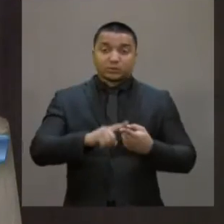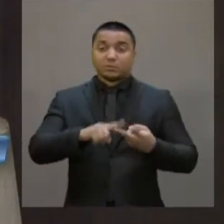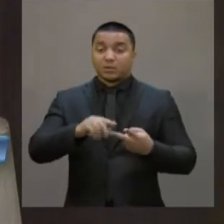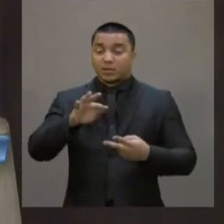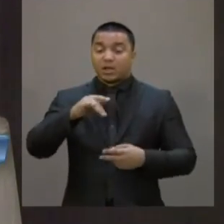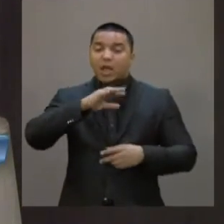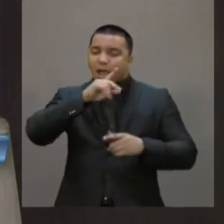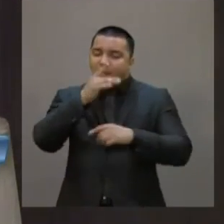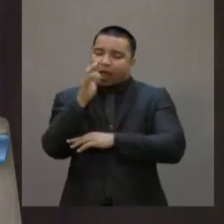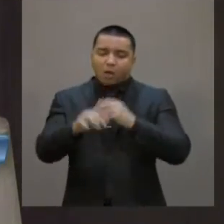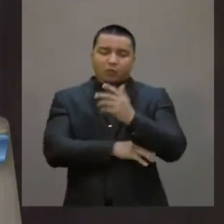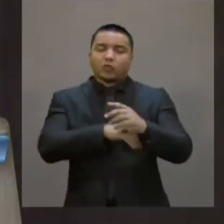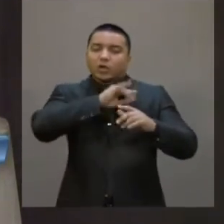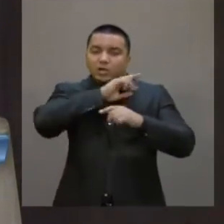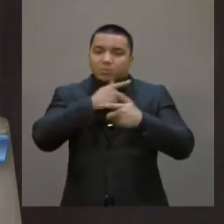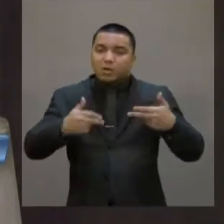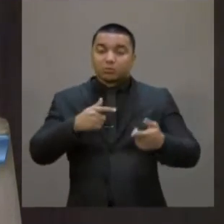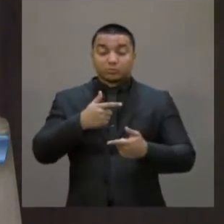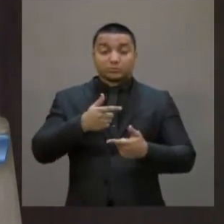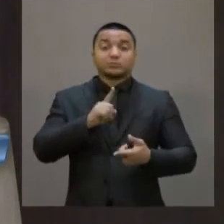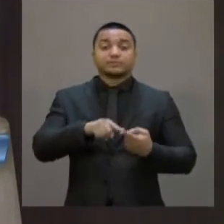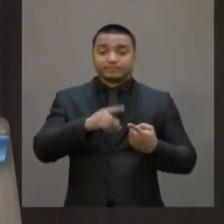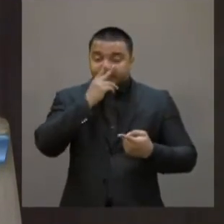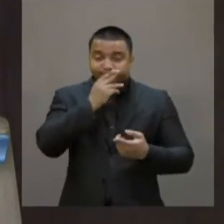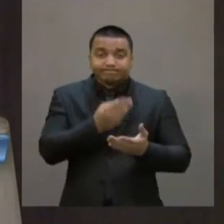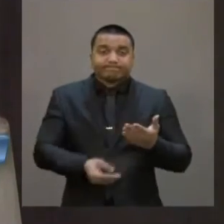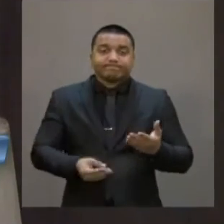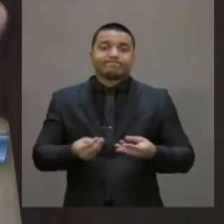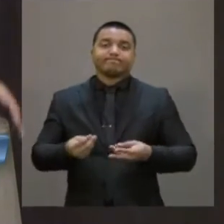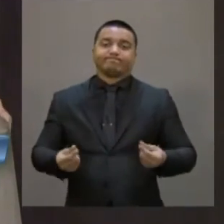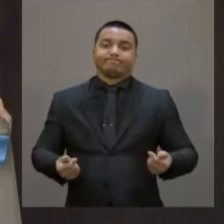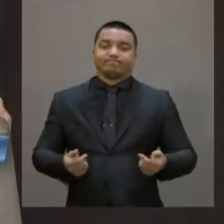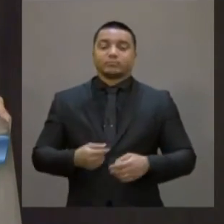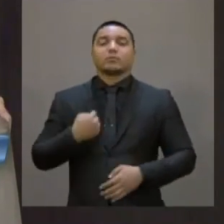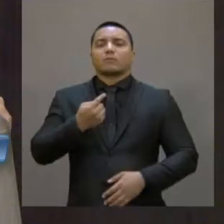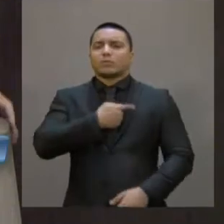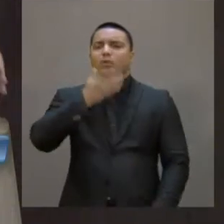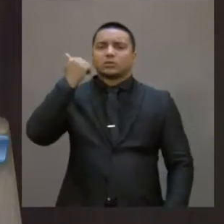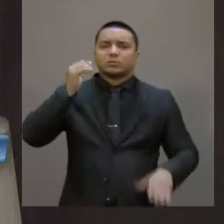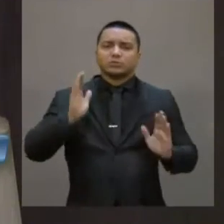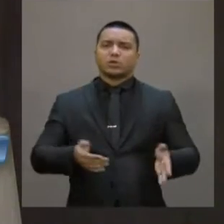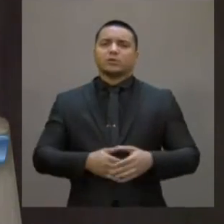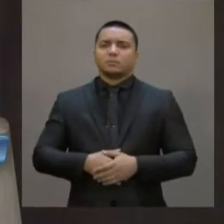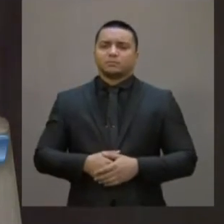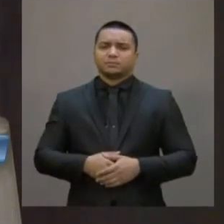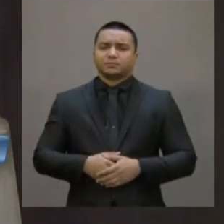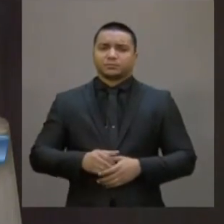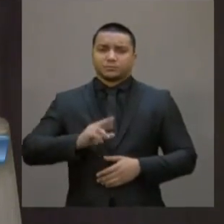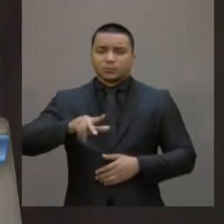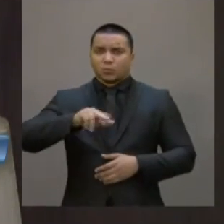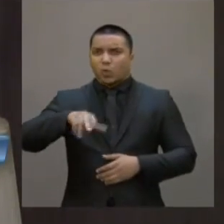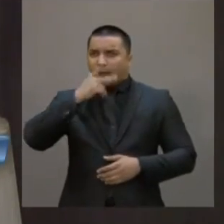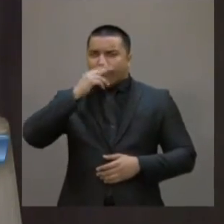fauna, contaminação das espécies, contaminação dos alimentos. Todos nós sabemos disso. Isso não é questão de